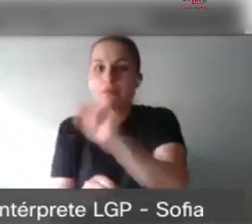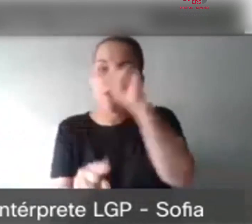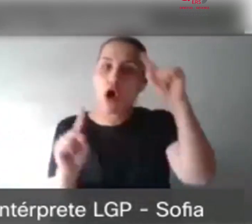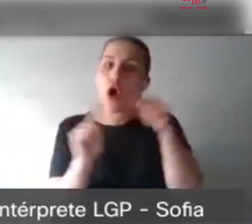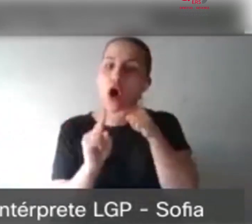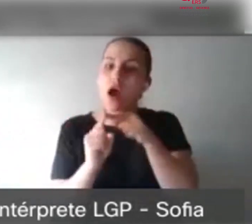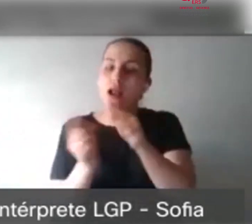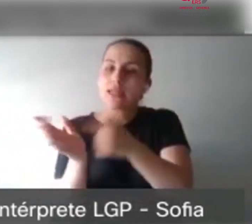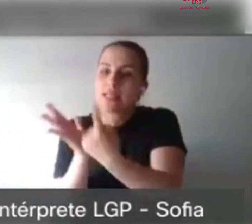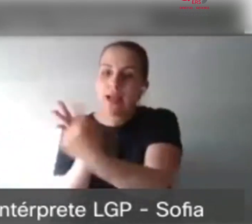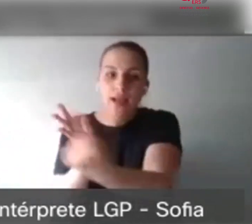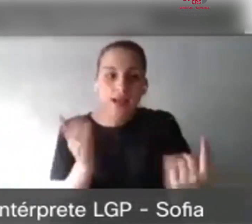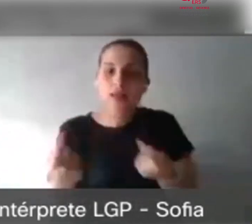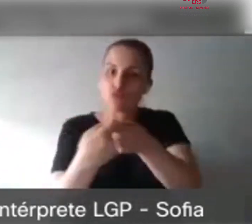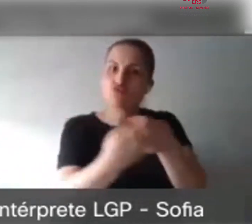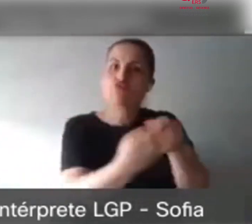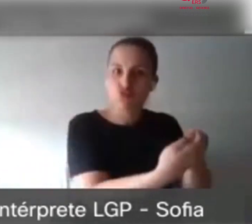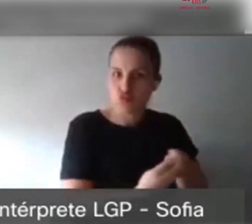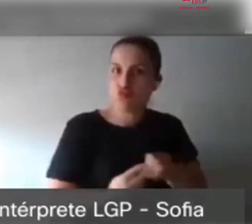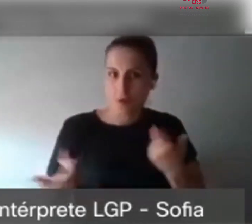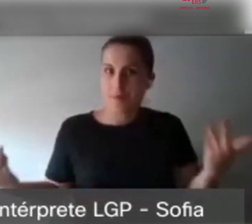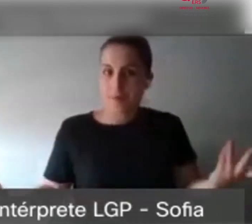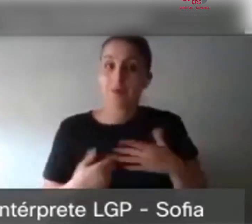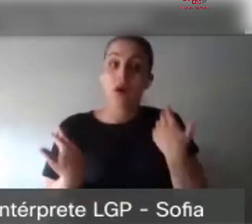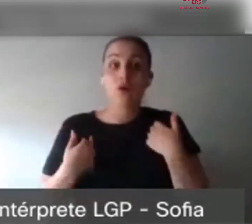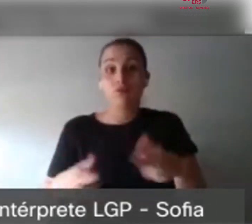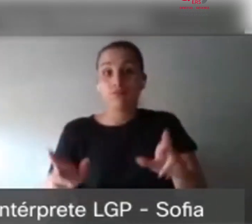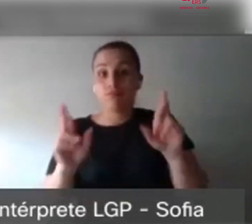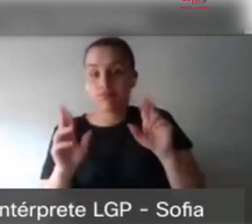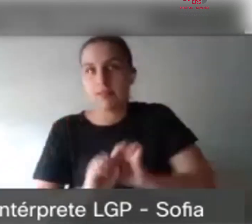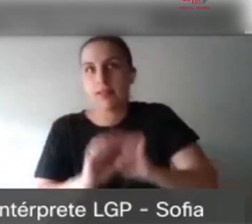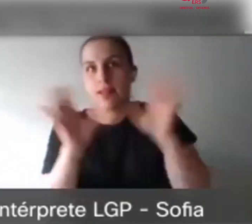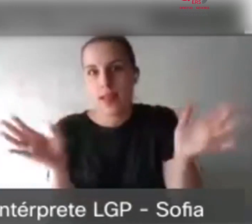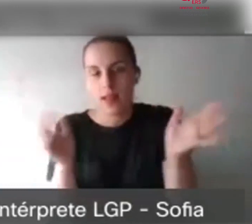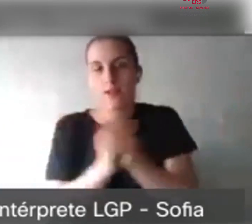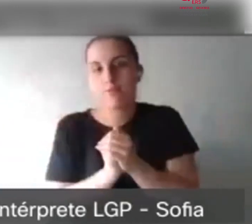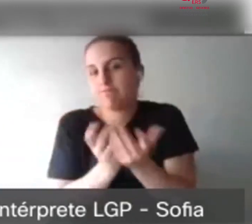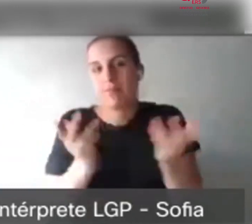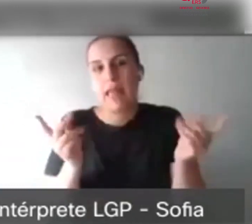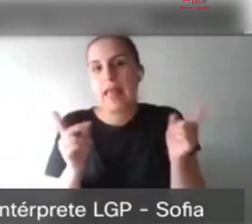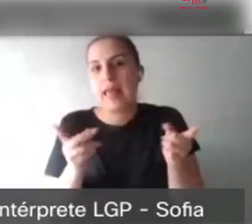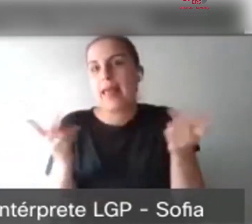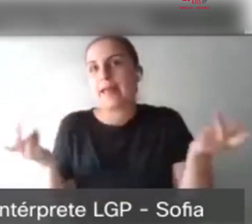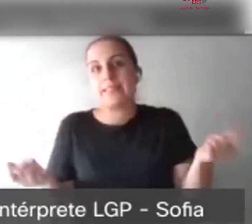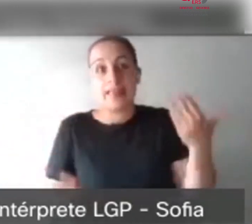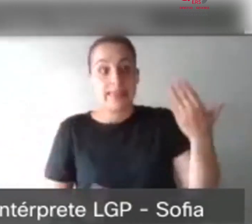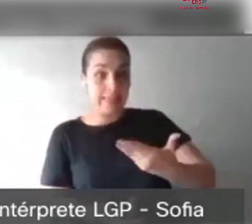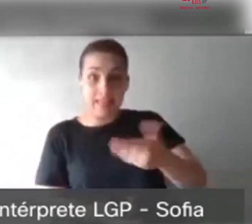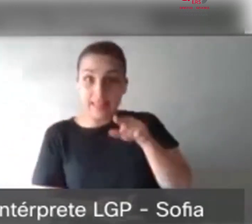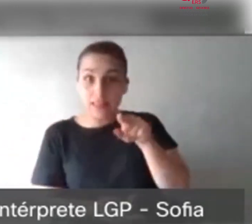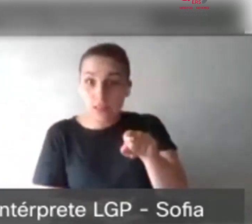das necessidades desses doentes. E, portanto, o que eu desejo naturalmente, por razões óbvias, é que este direito